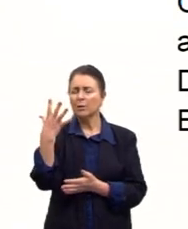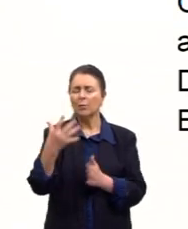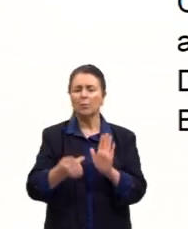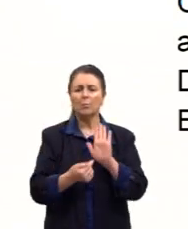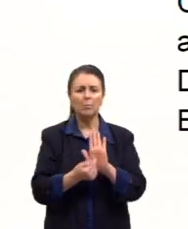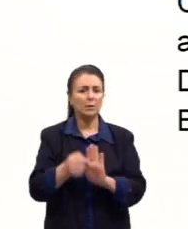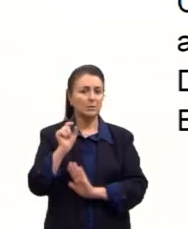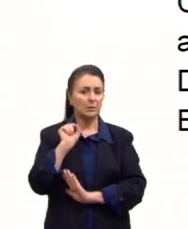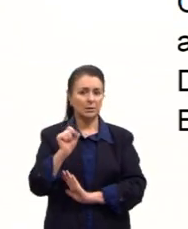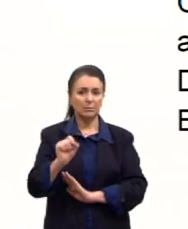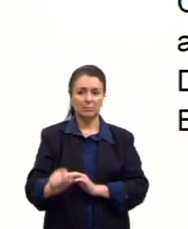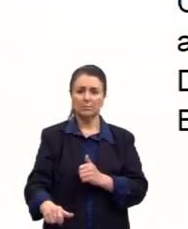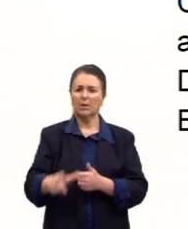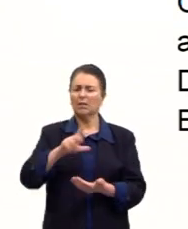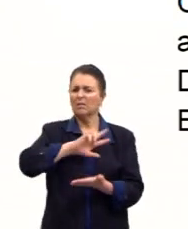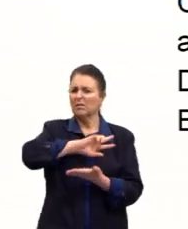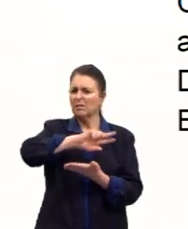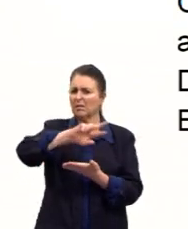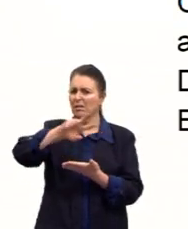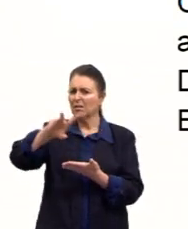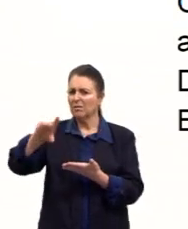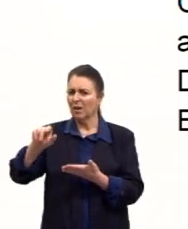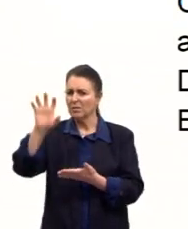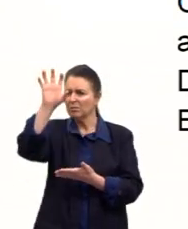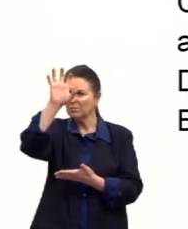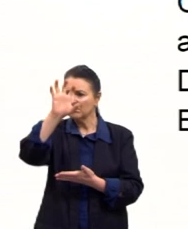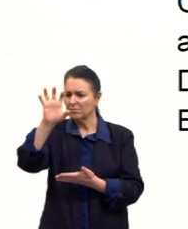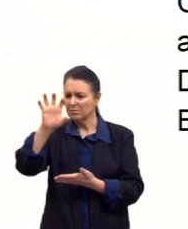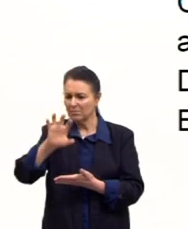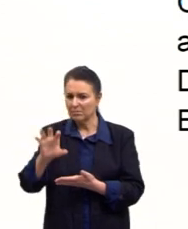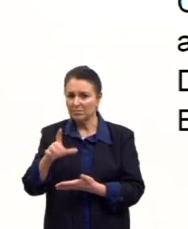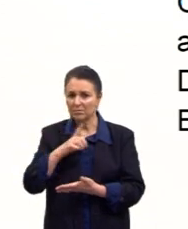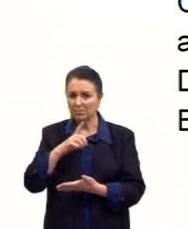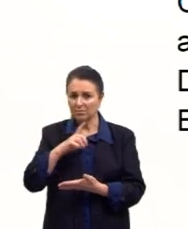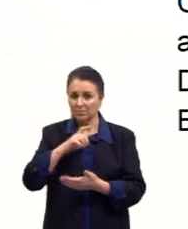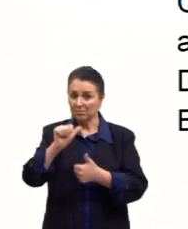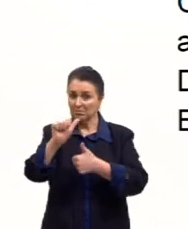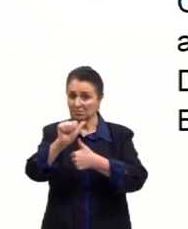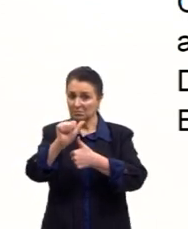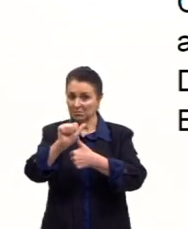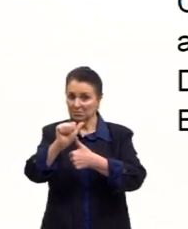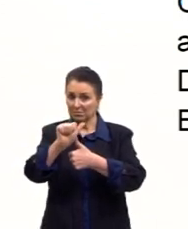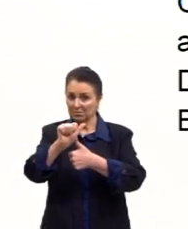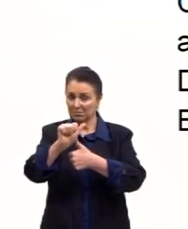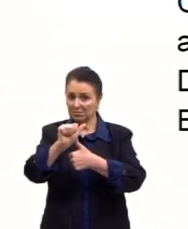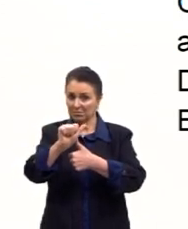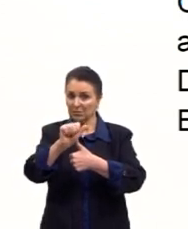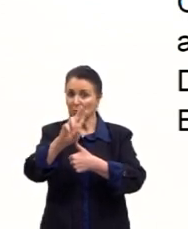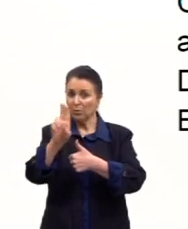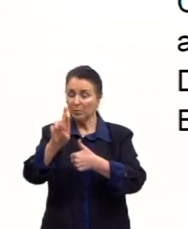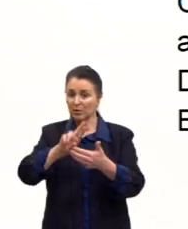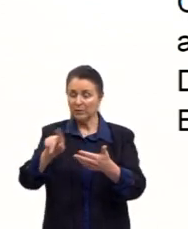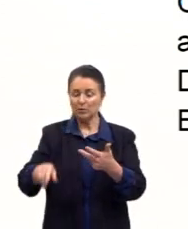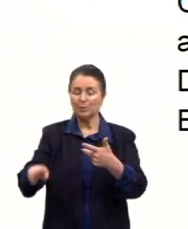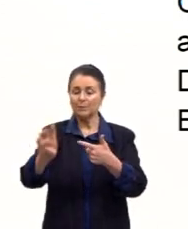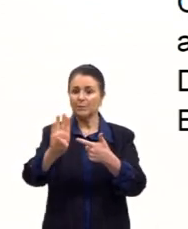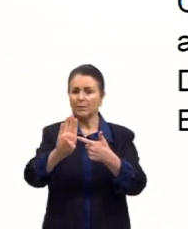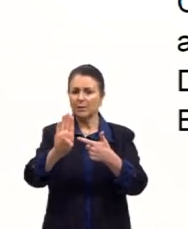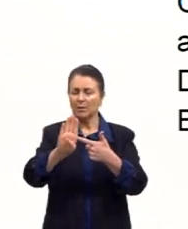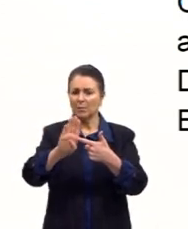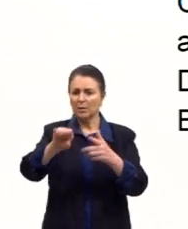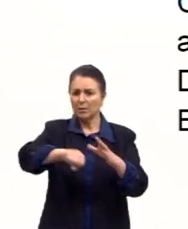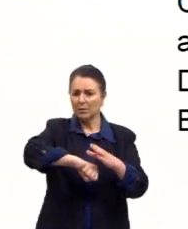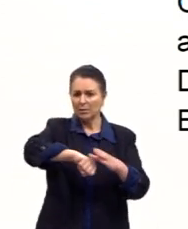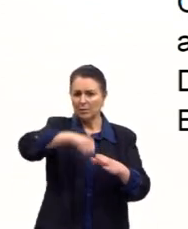existem variedades regionais para nomear uma mesma espécie de planta letra B mandioca